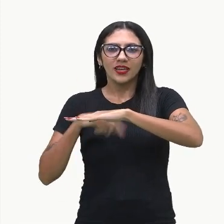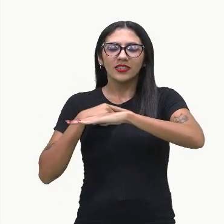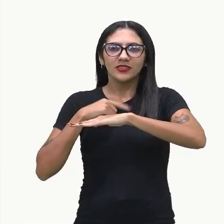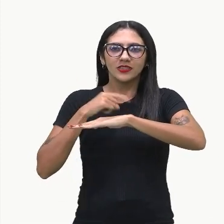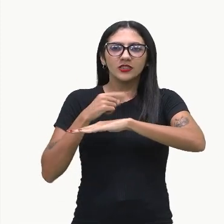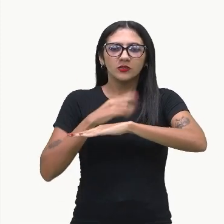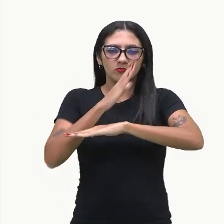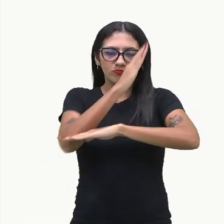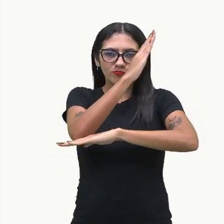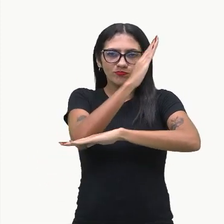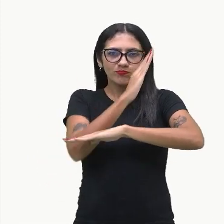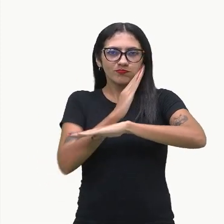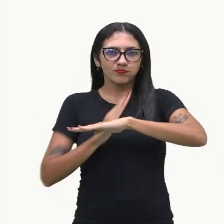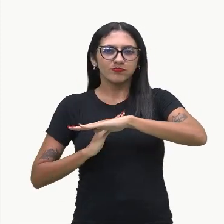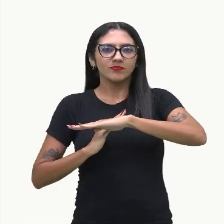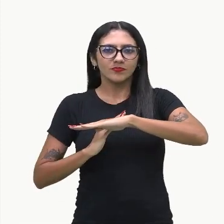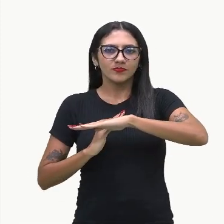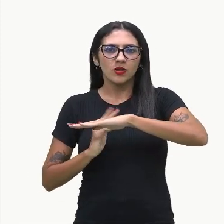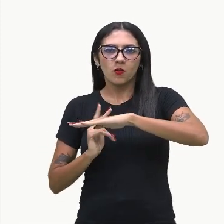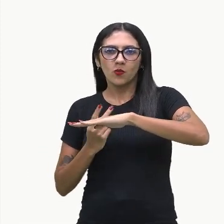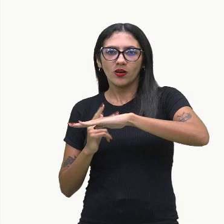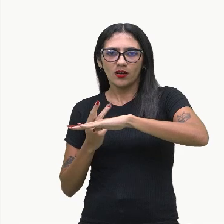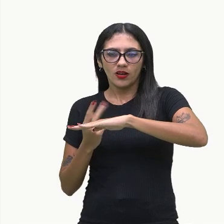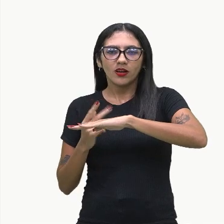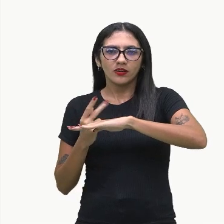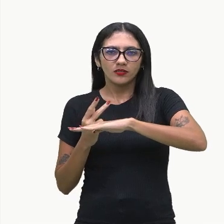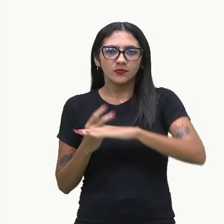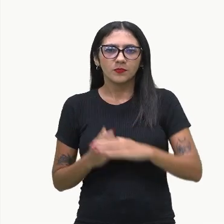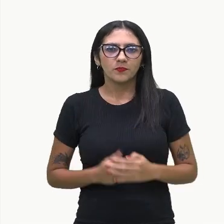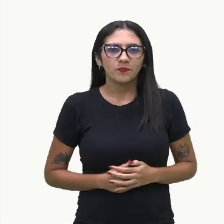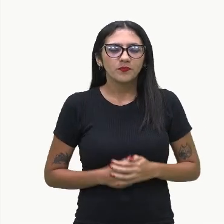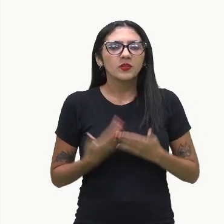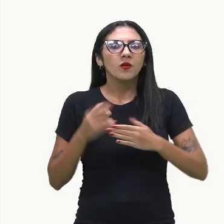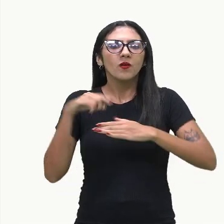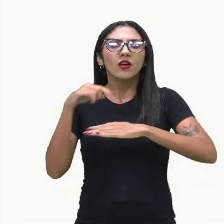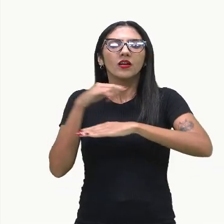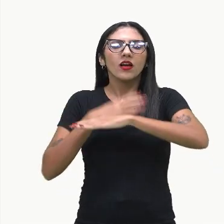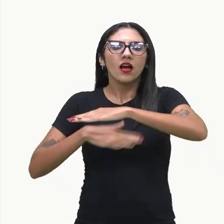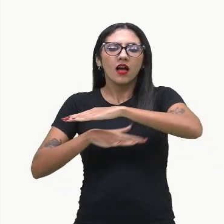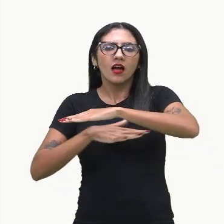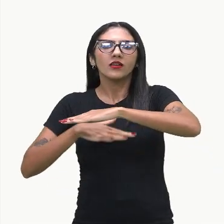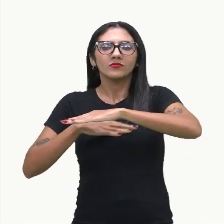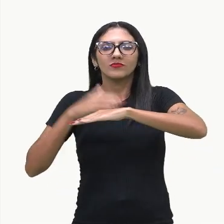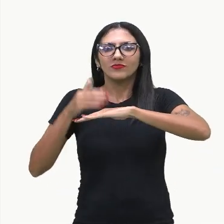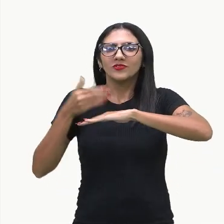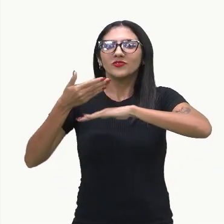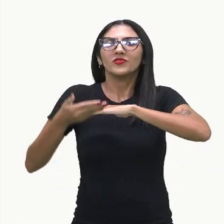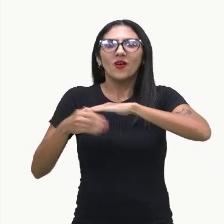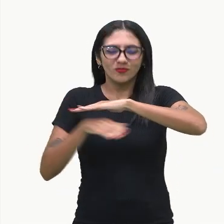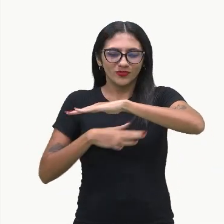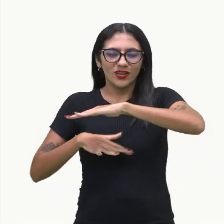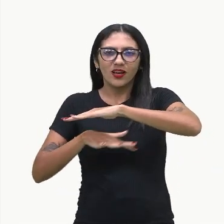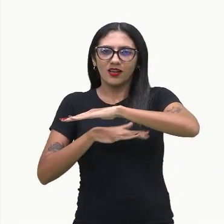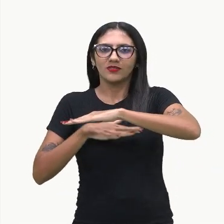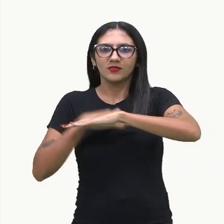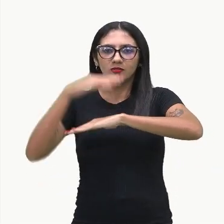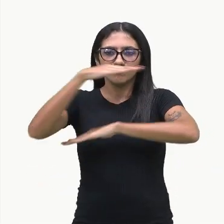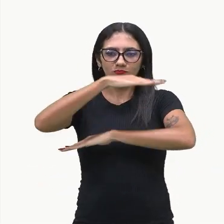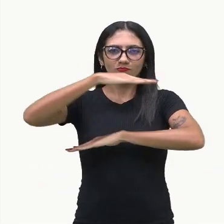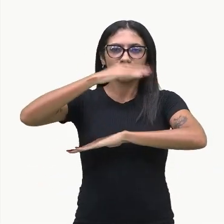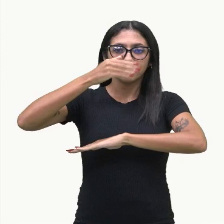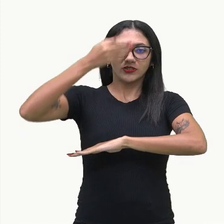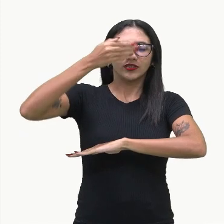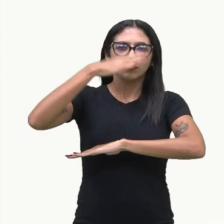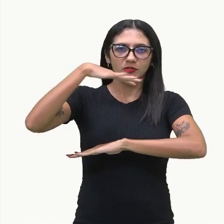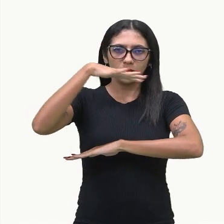da transversal. E eles estão em qual região? Região externa, ok?